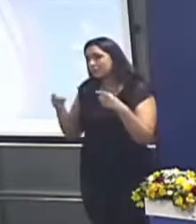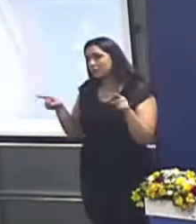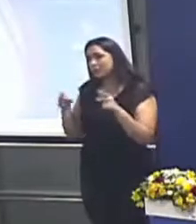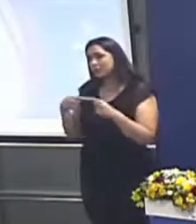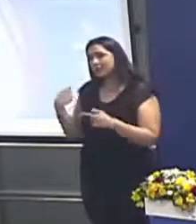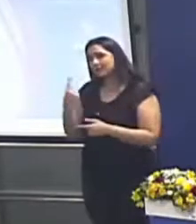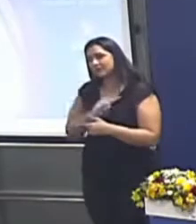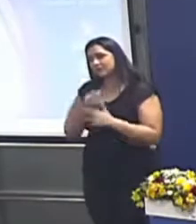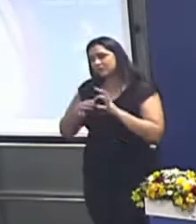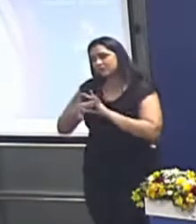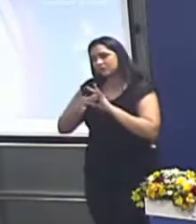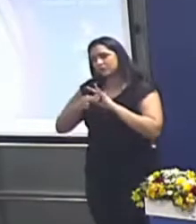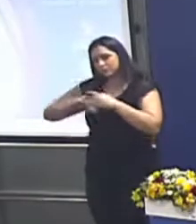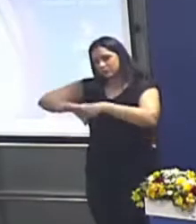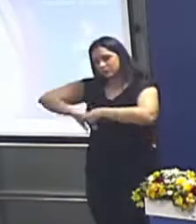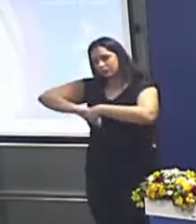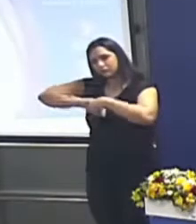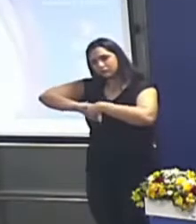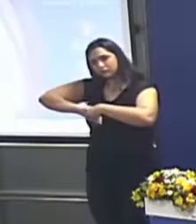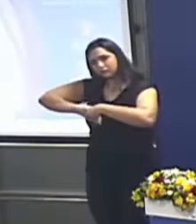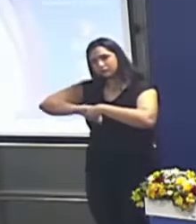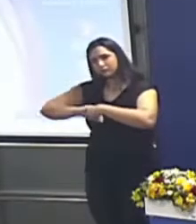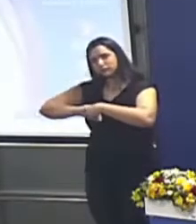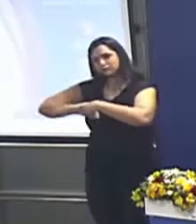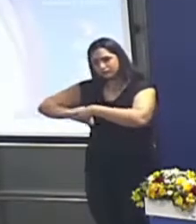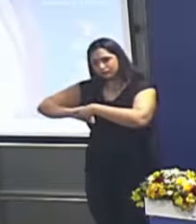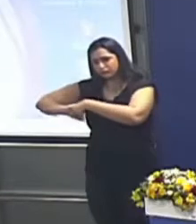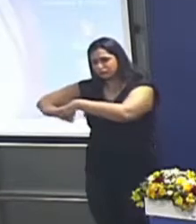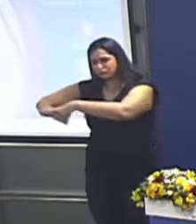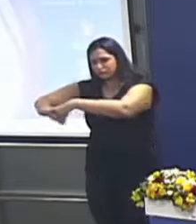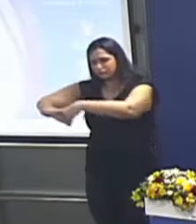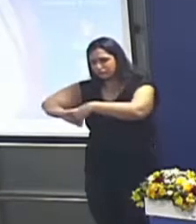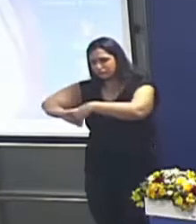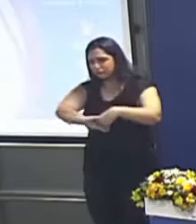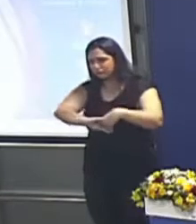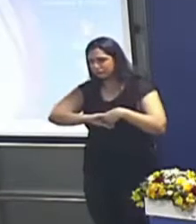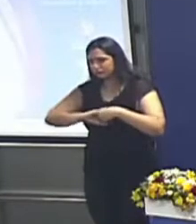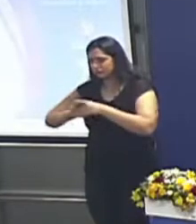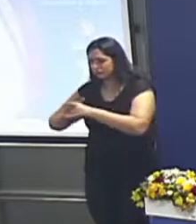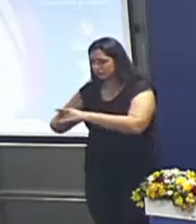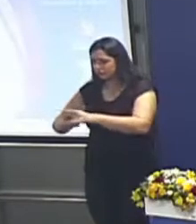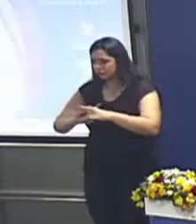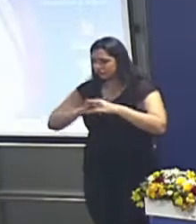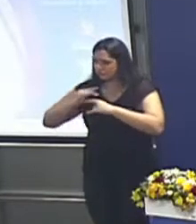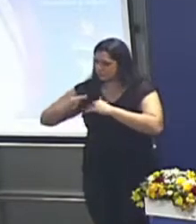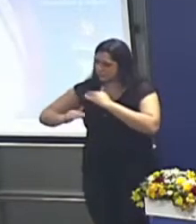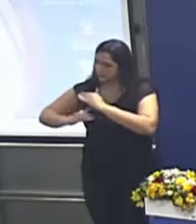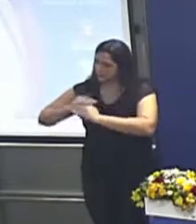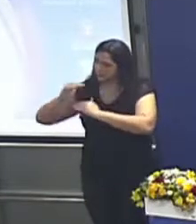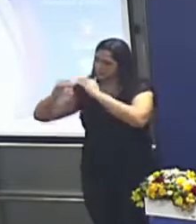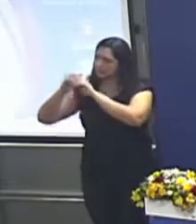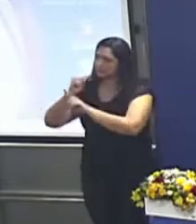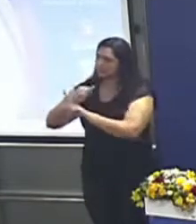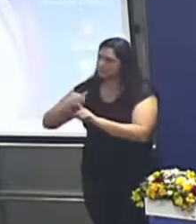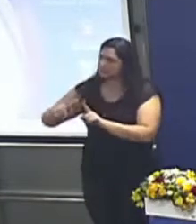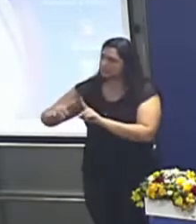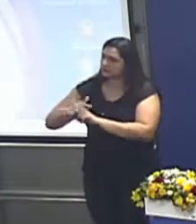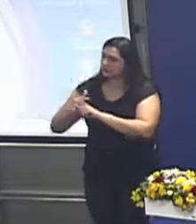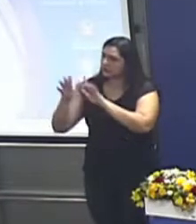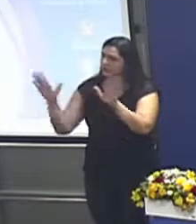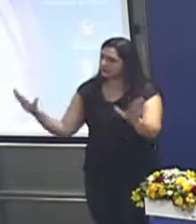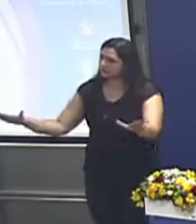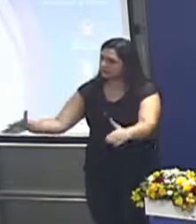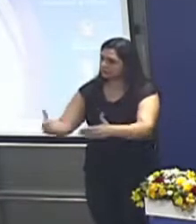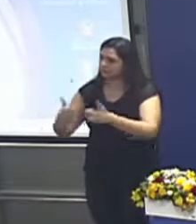que estamos juntos, seguramos a mão de cada um aqui nessa construção por uma sociedade